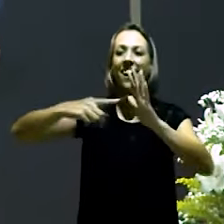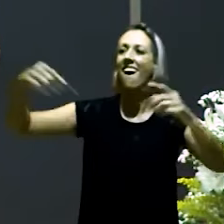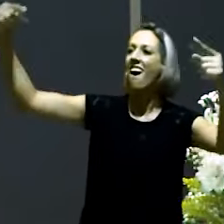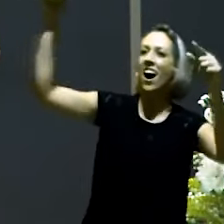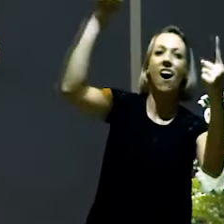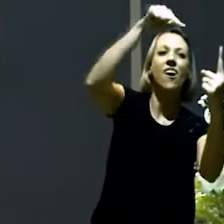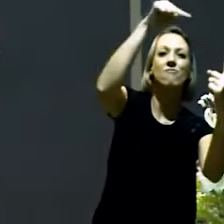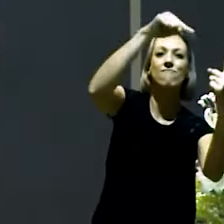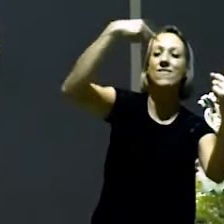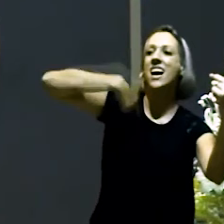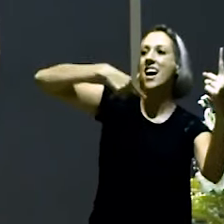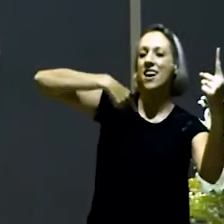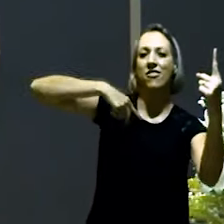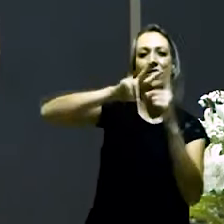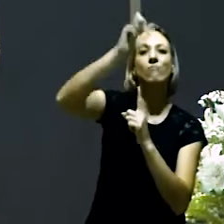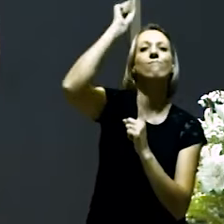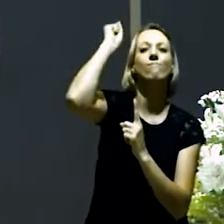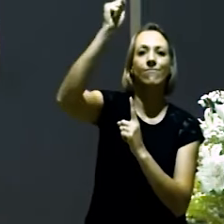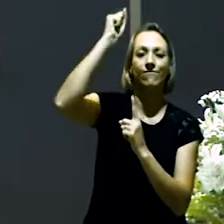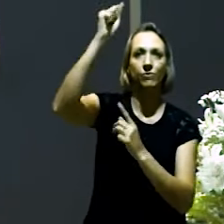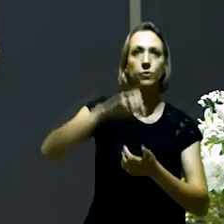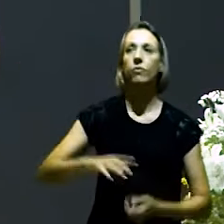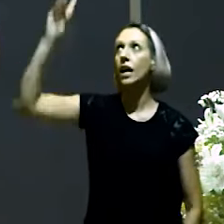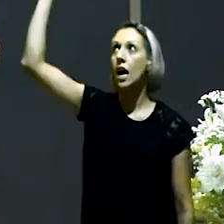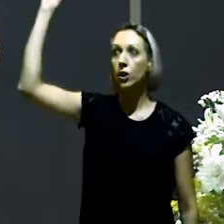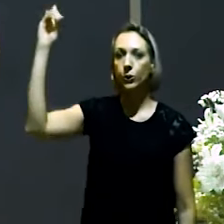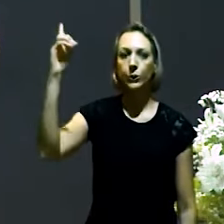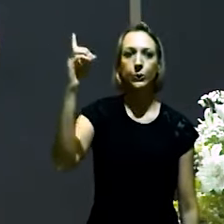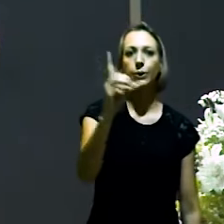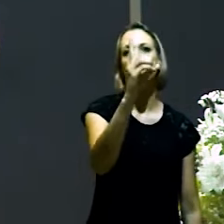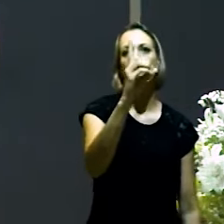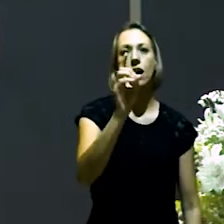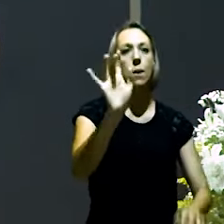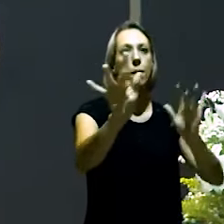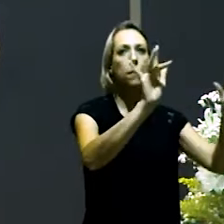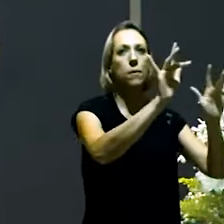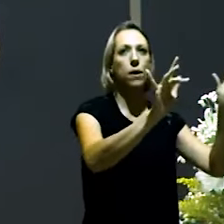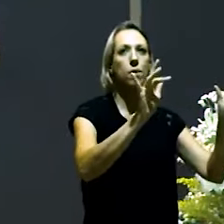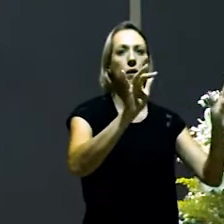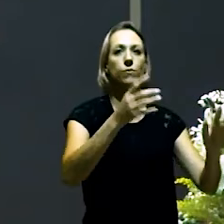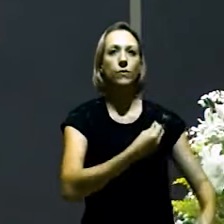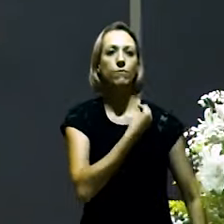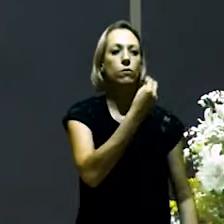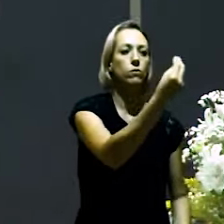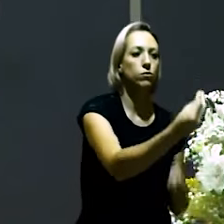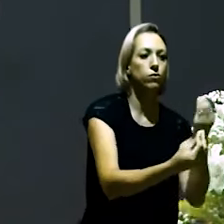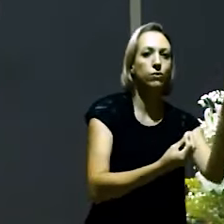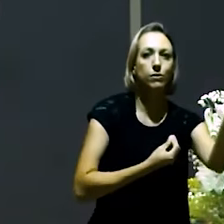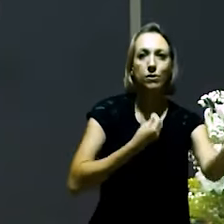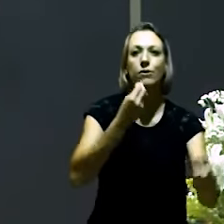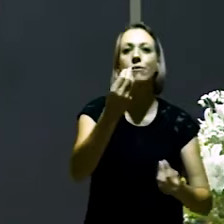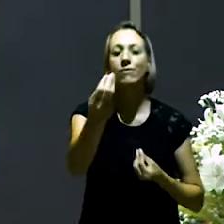realidade, Deus entrou na guerra e lhe deu vida juntamente com Cristo. Quando isso se tornou